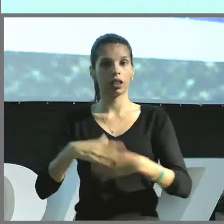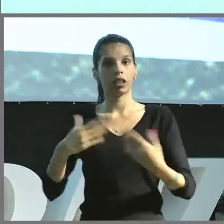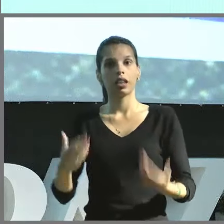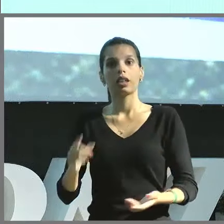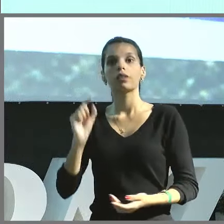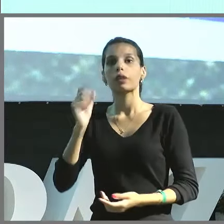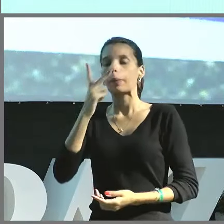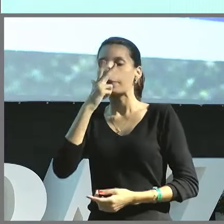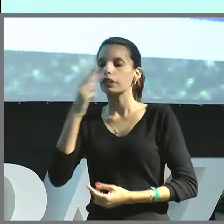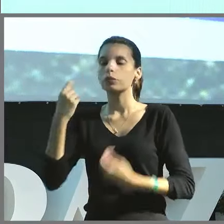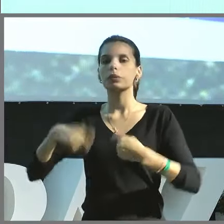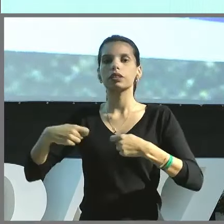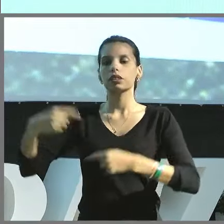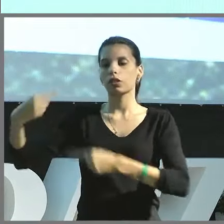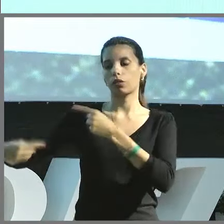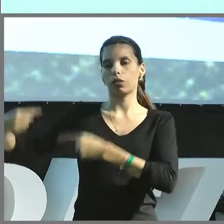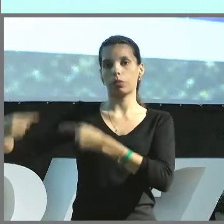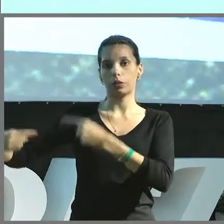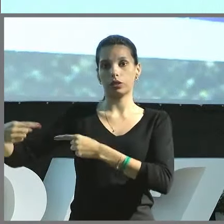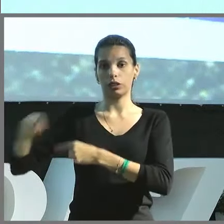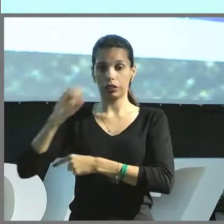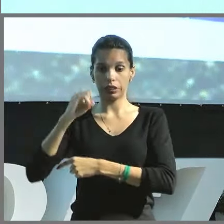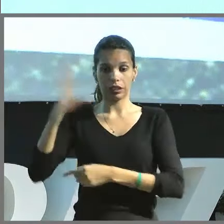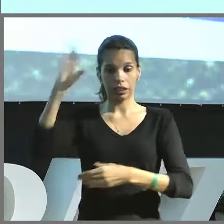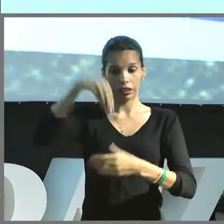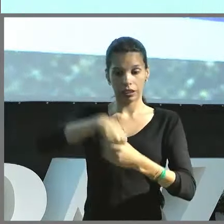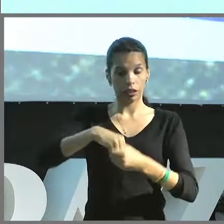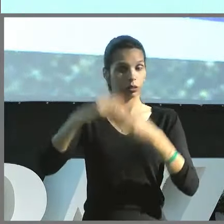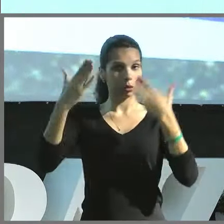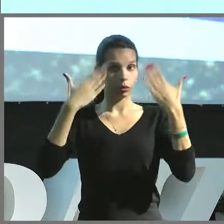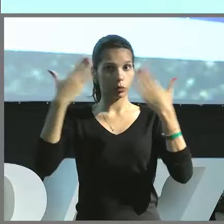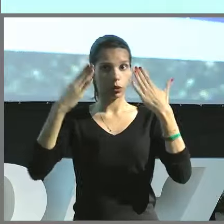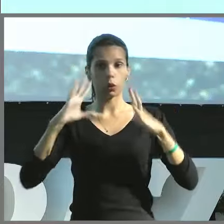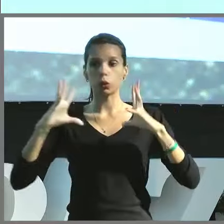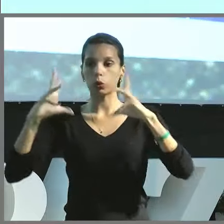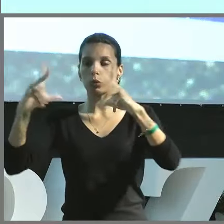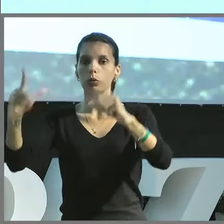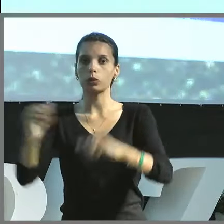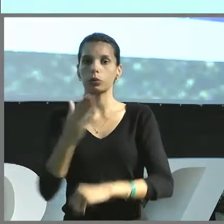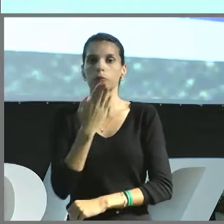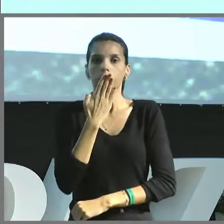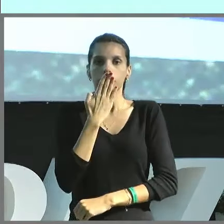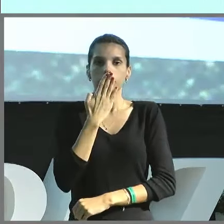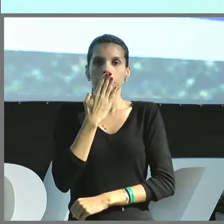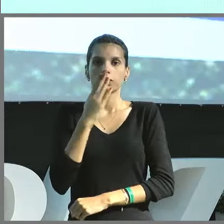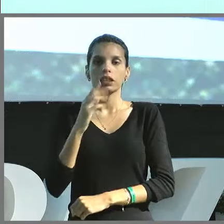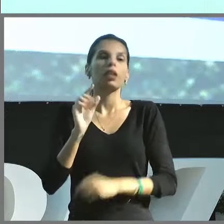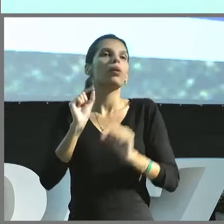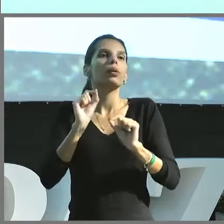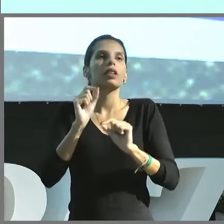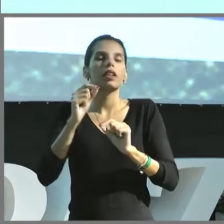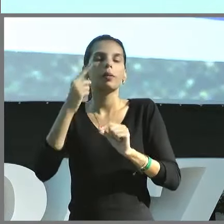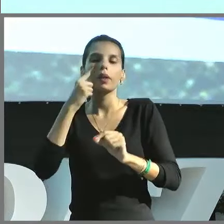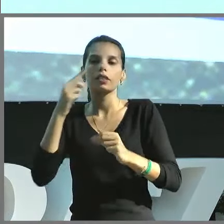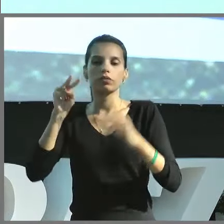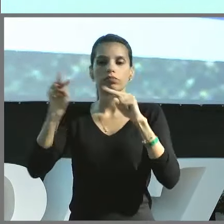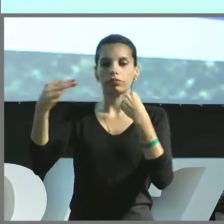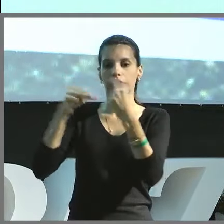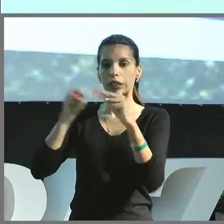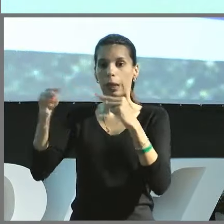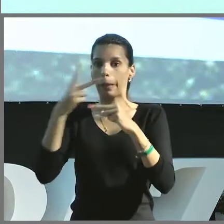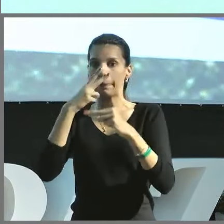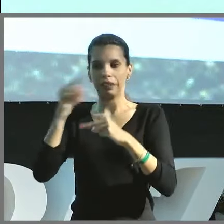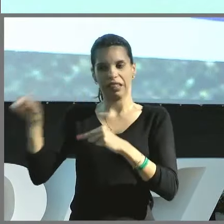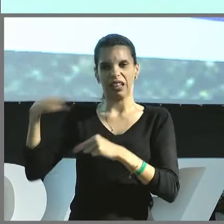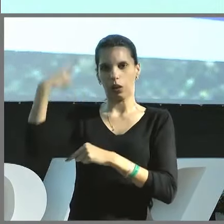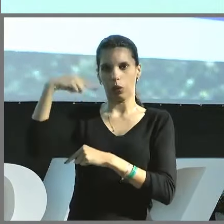com ele. Se for um ambiente psicoterapêutico, todo mundo fica calado. Um fica olhando, ninguém diz nada, todo mundo pensando que o outro é louco.